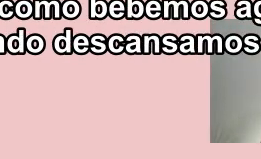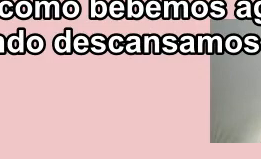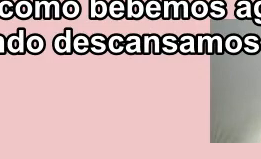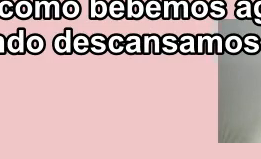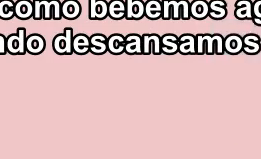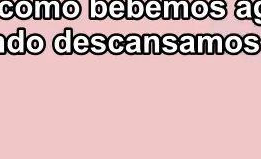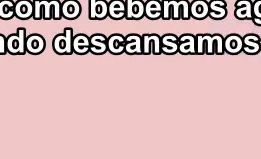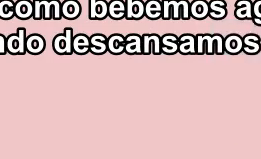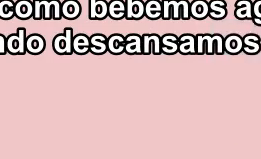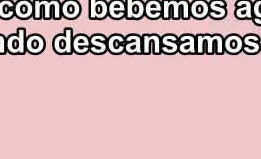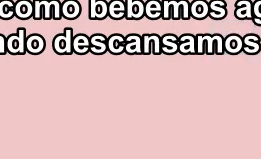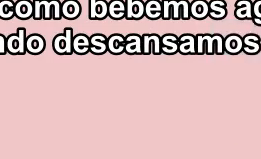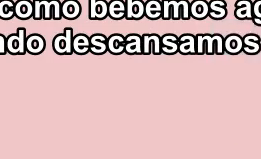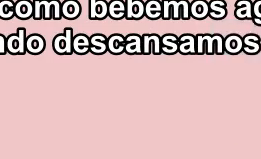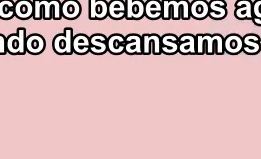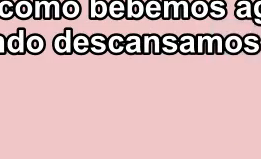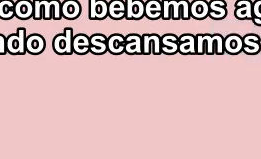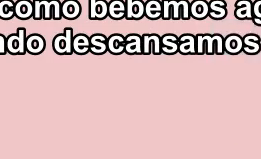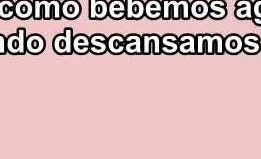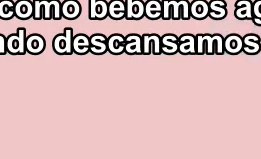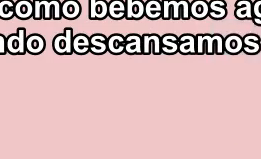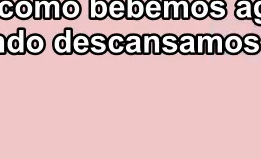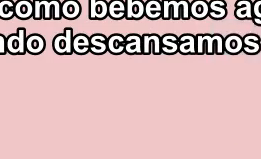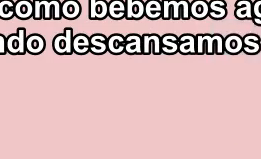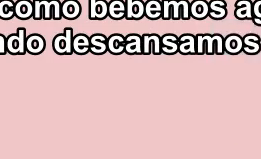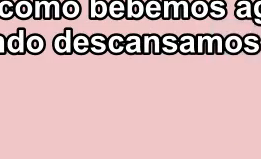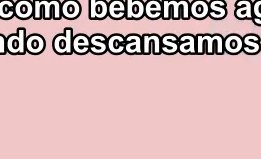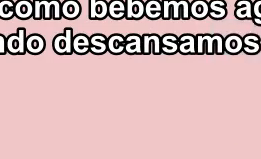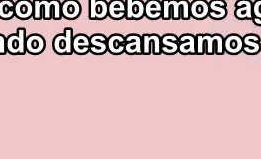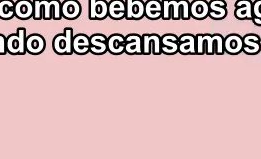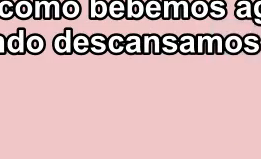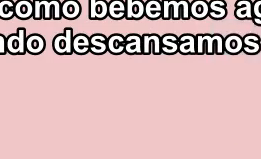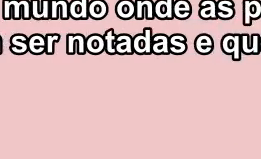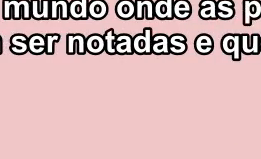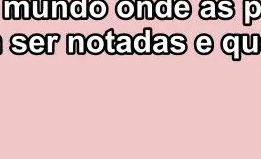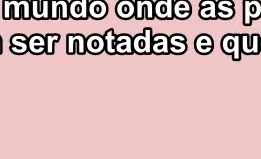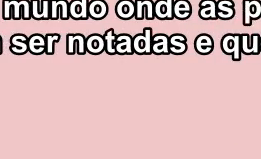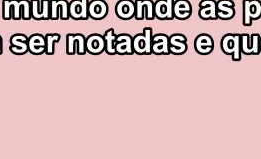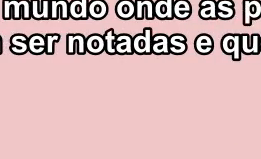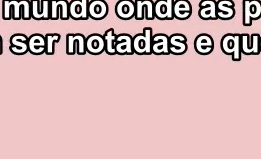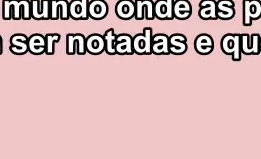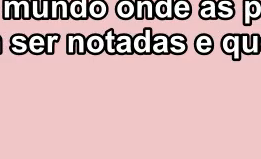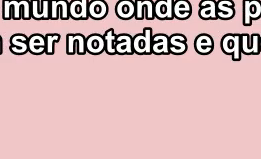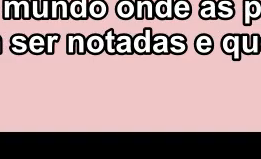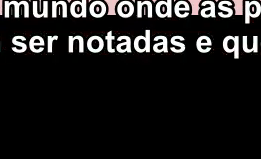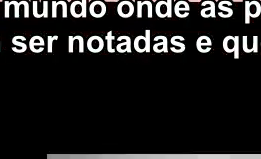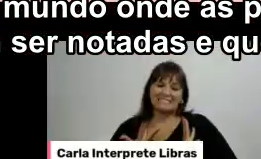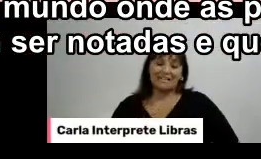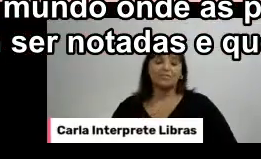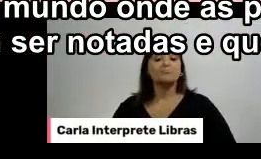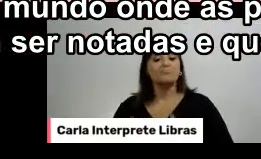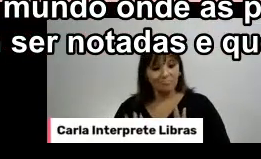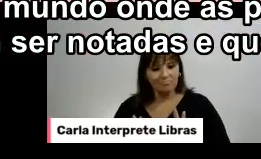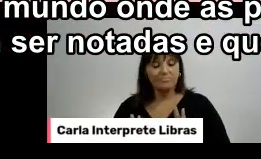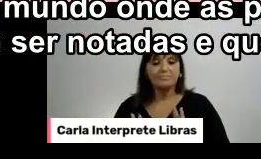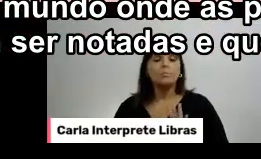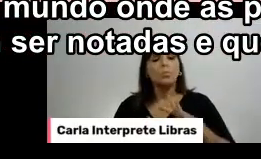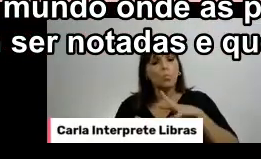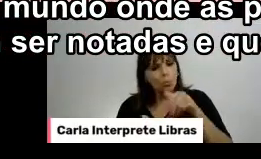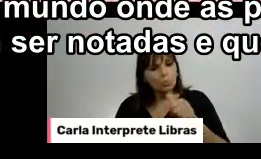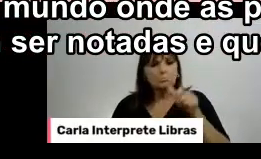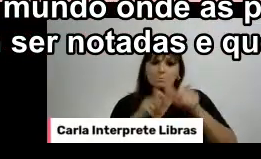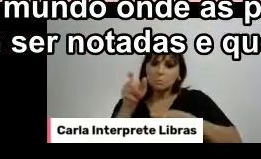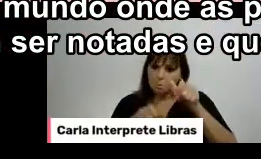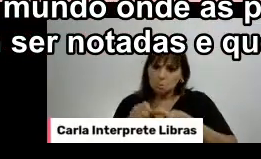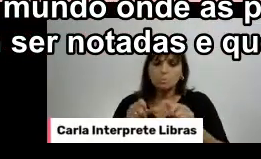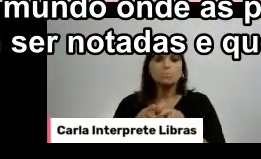quando sentimos sede ou quando descansamos quando estamos exaustos. Um mundo onde as pessoas com deficiência possam ser notadas